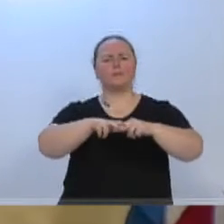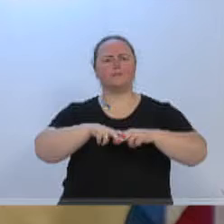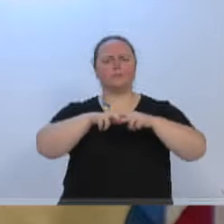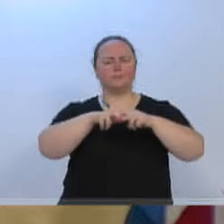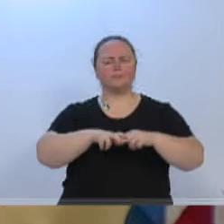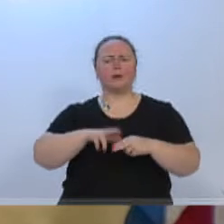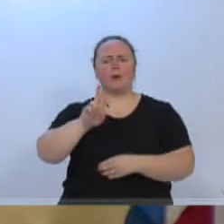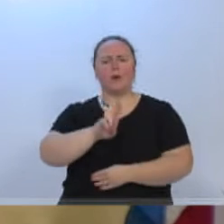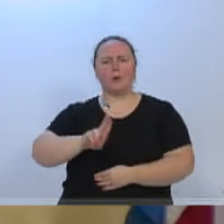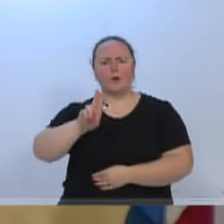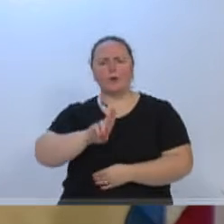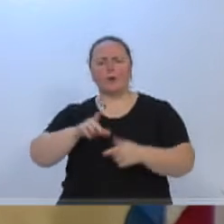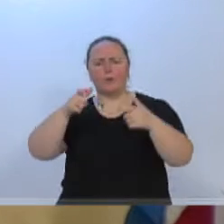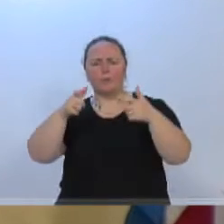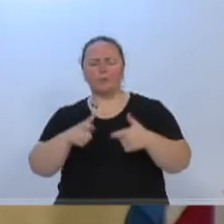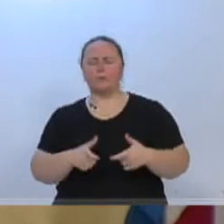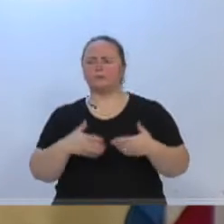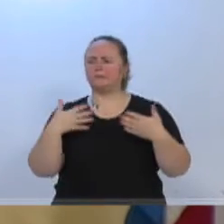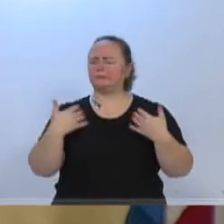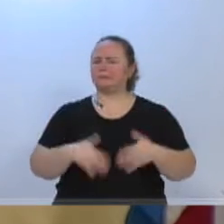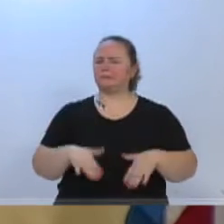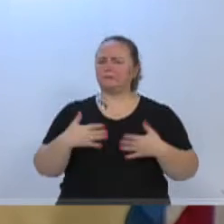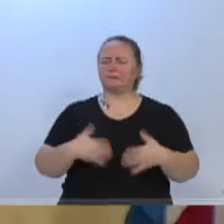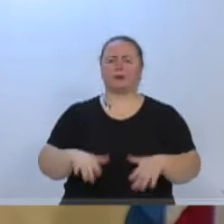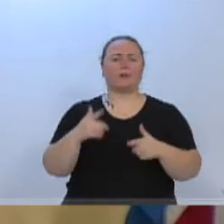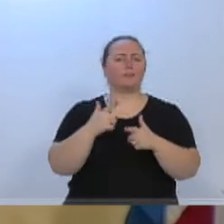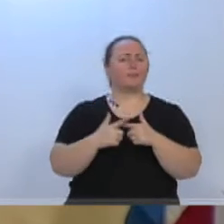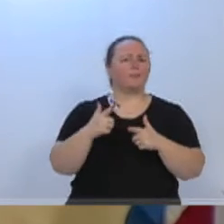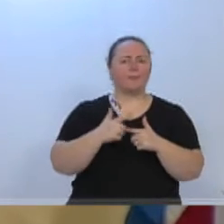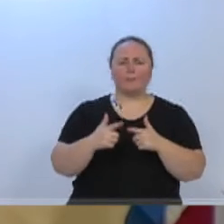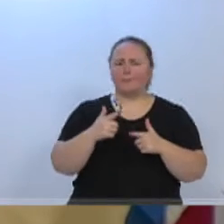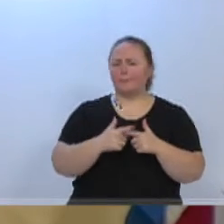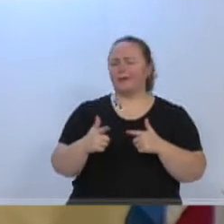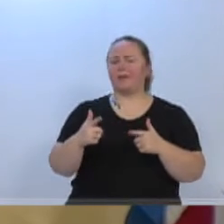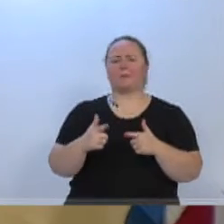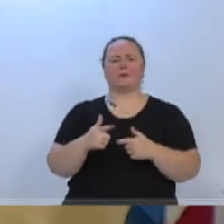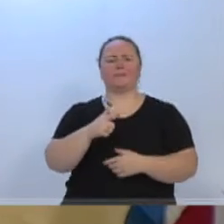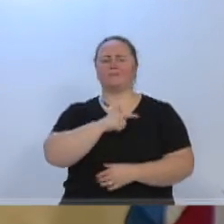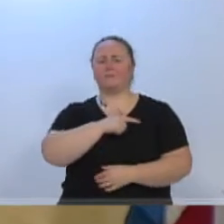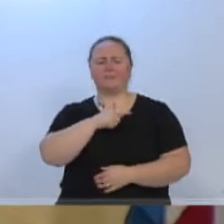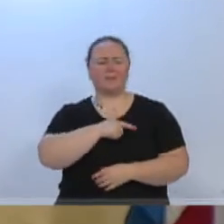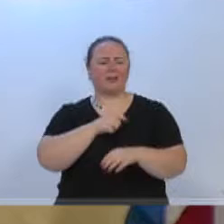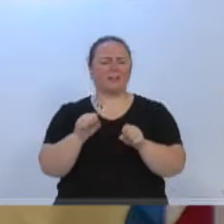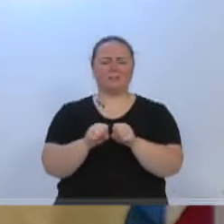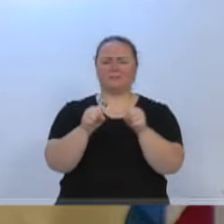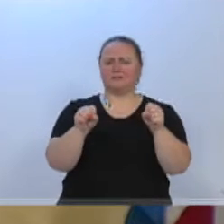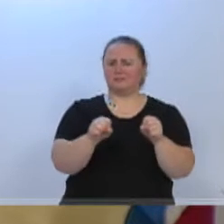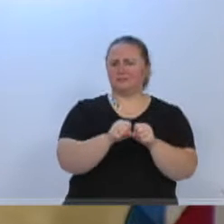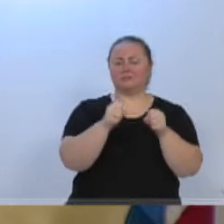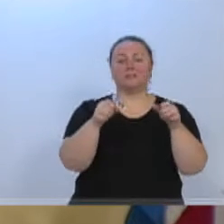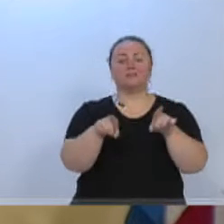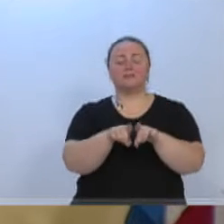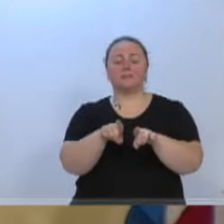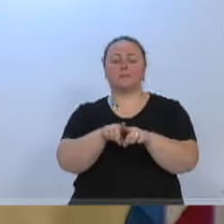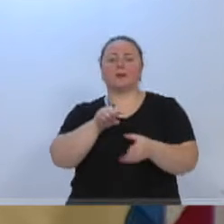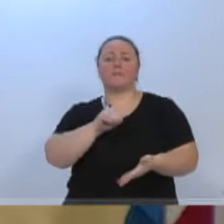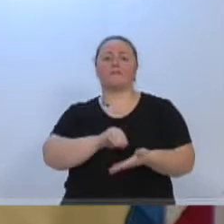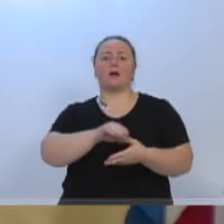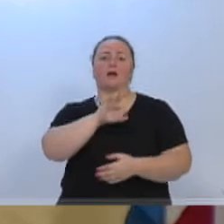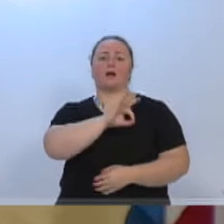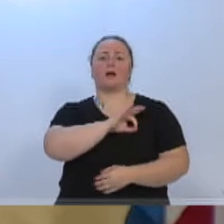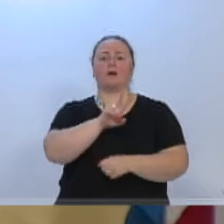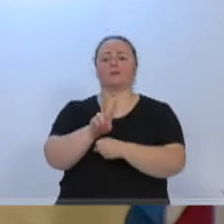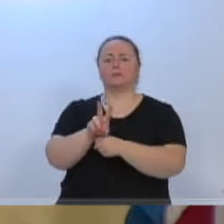administração pública respondeu, o processo de investimentos que está em todo um trâmite administrativo, licitatório, mas a questão do policiamento realmente é um ponto muito